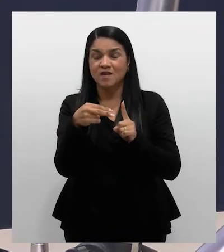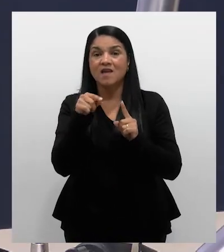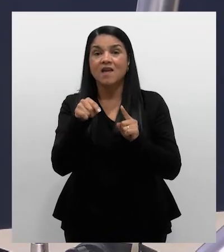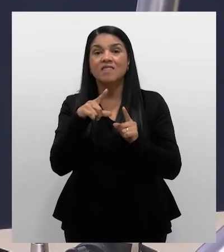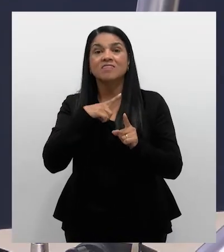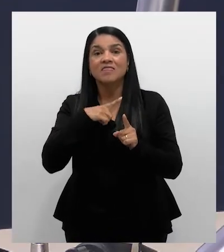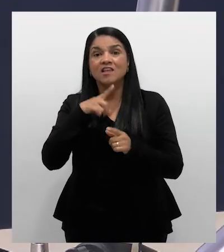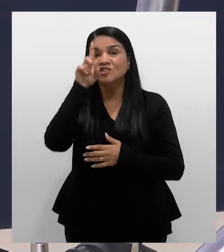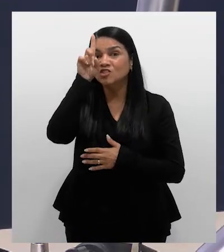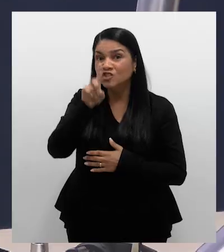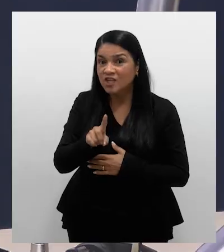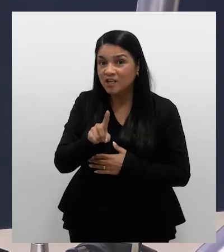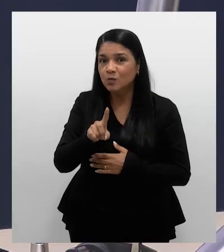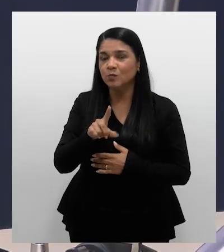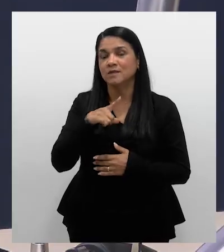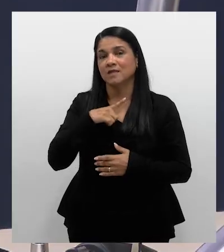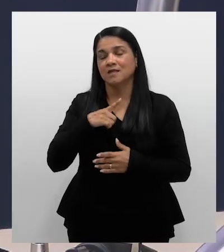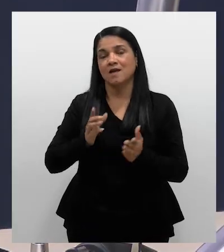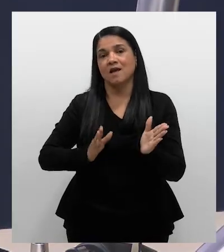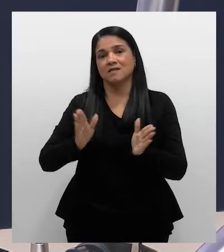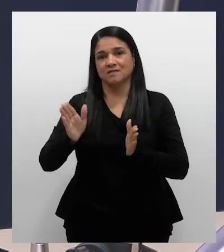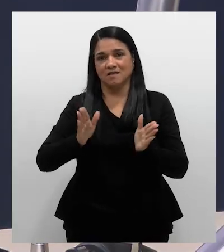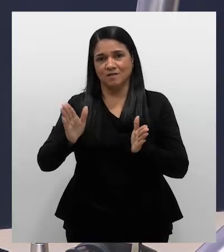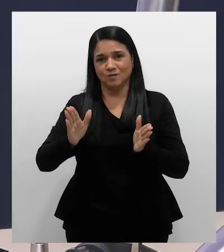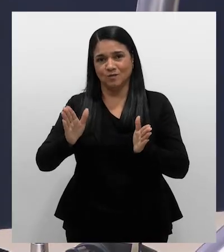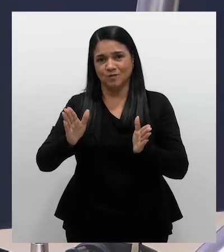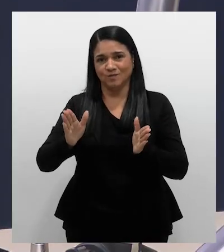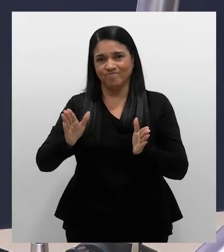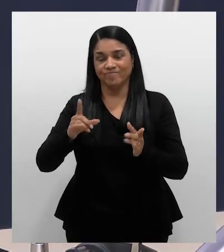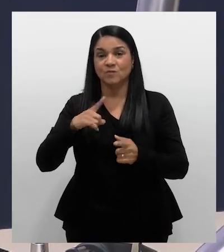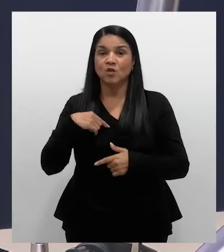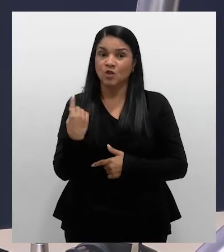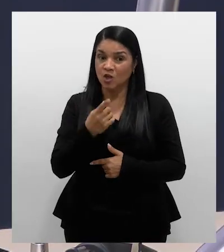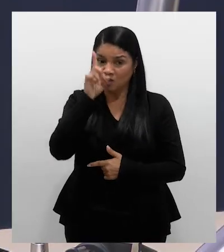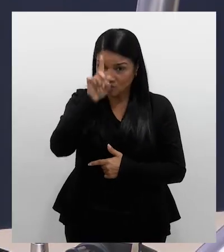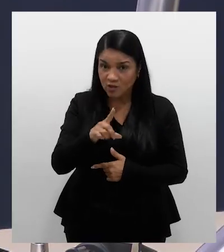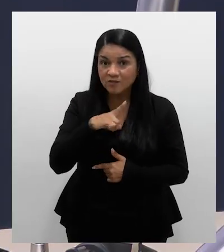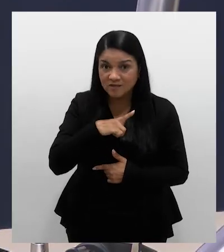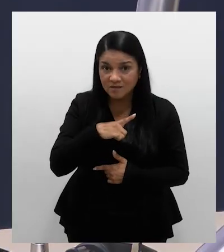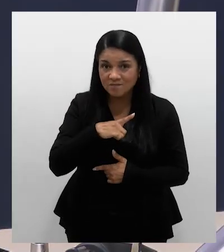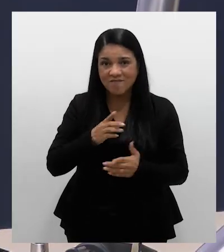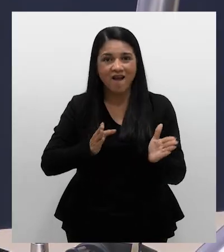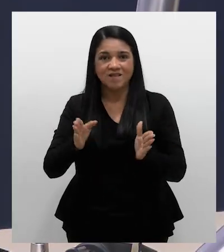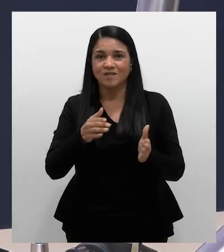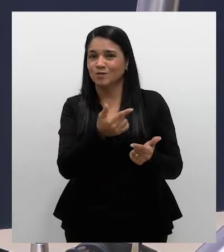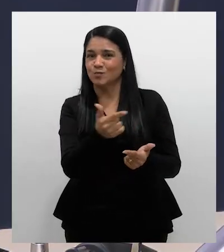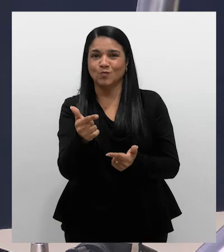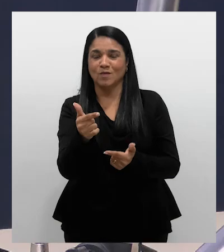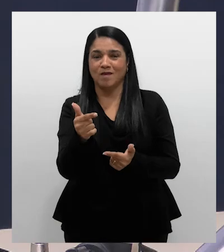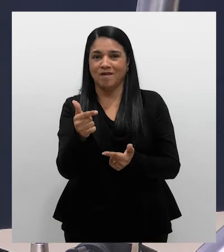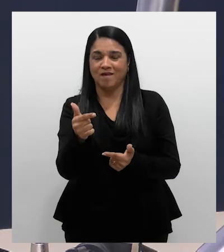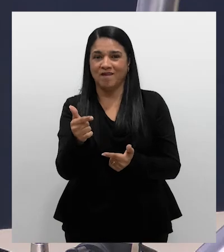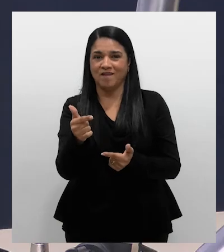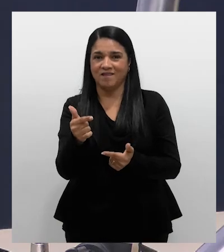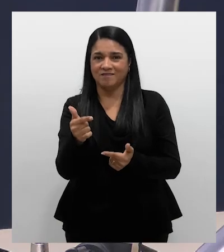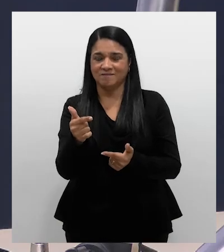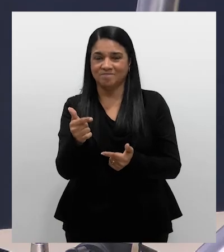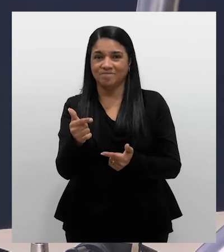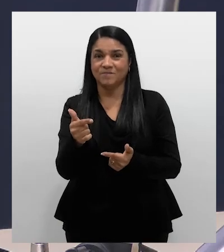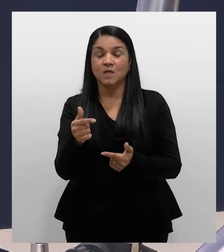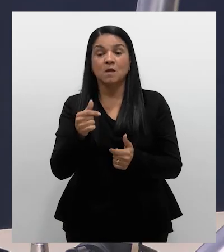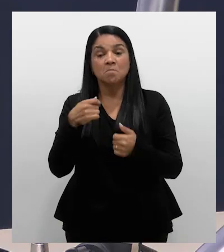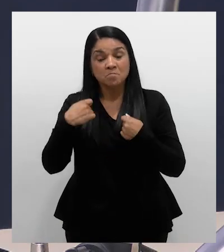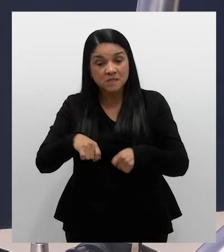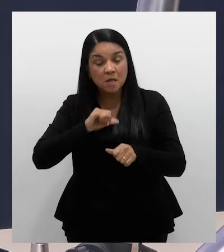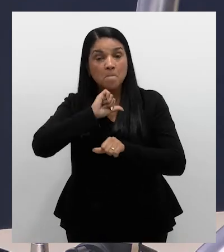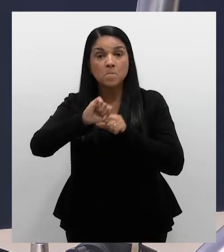sobre ter Propósito, direito, né? e ter acesso. Exatamente. Nós temos direito, mas não temos acesso a muitas coisas. Temos direito, mas